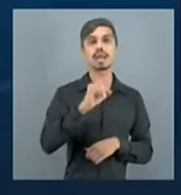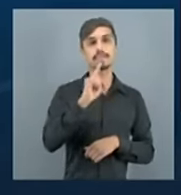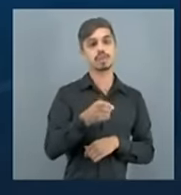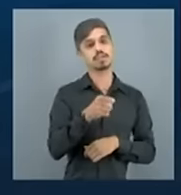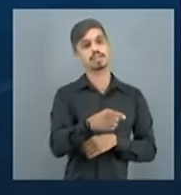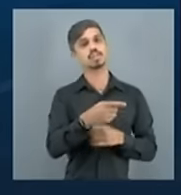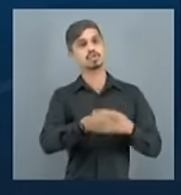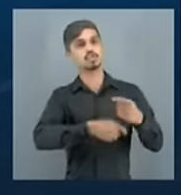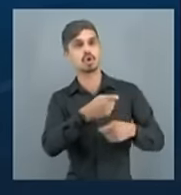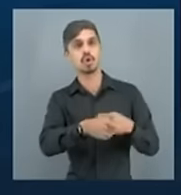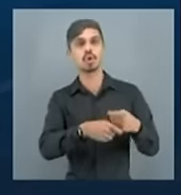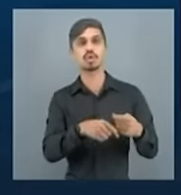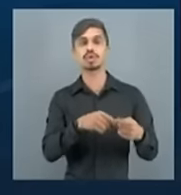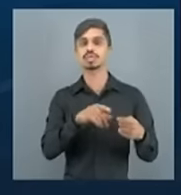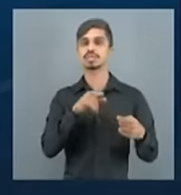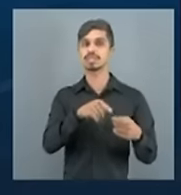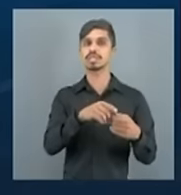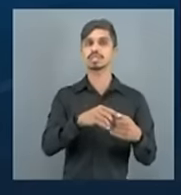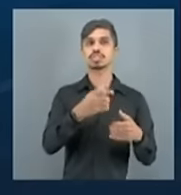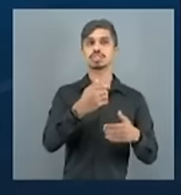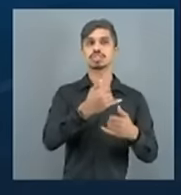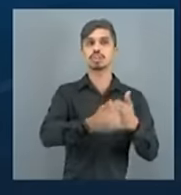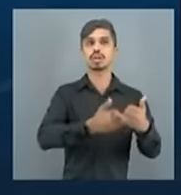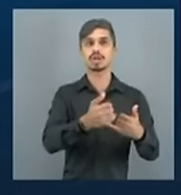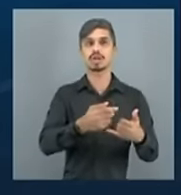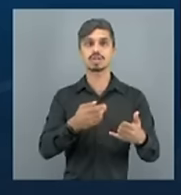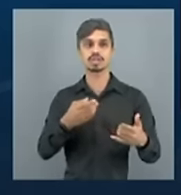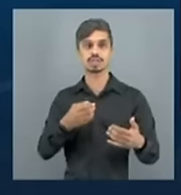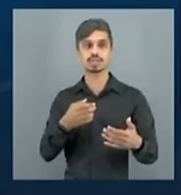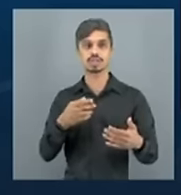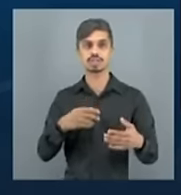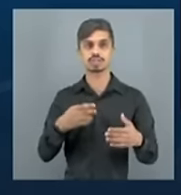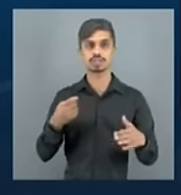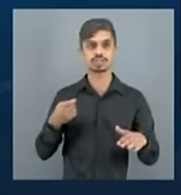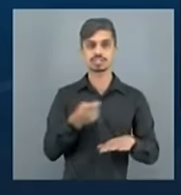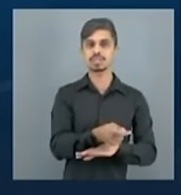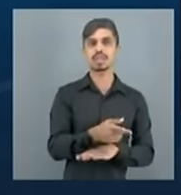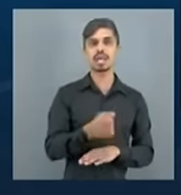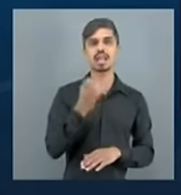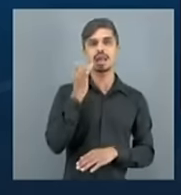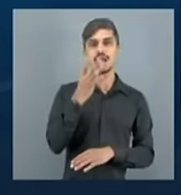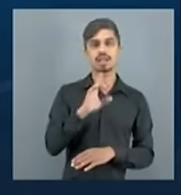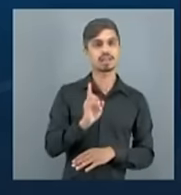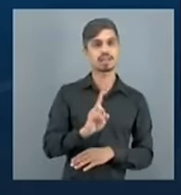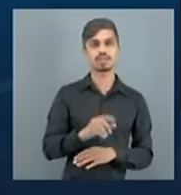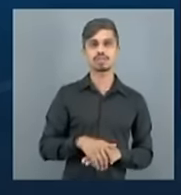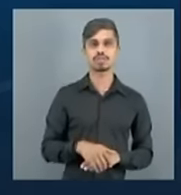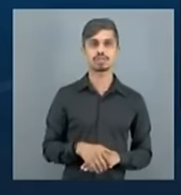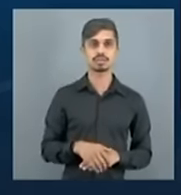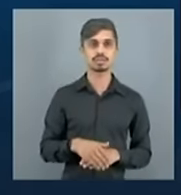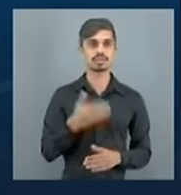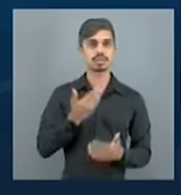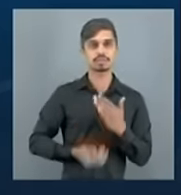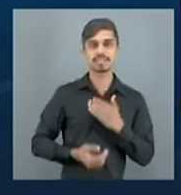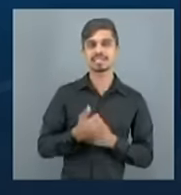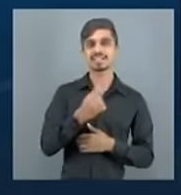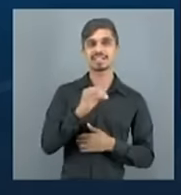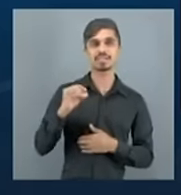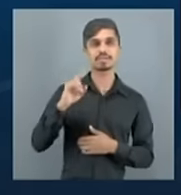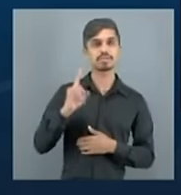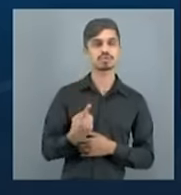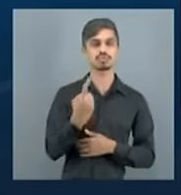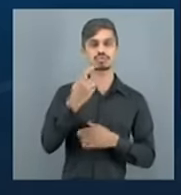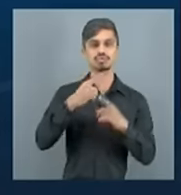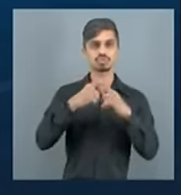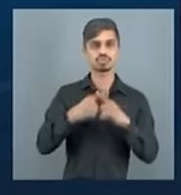jogo, Romário, Cajuru, você acha que alguém vai colocar 100 mil à toa? Não vai, né? Entende? Você não perde 100 mil num jogo.